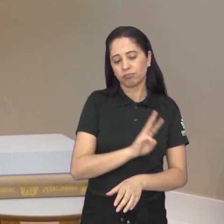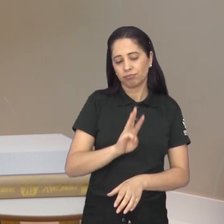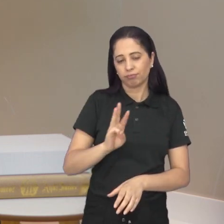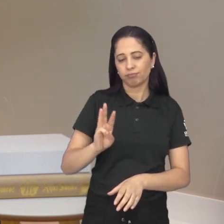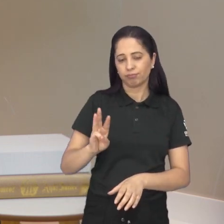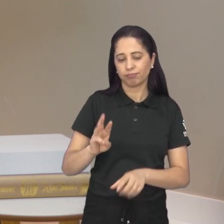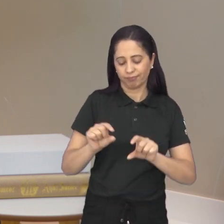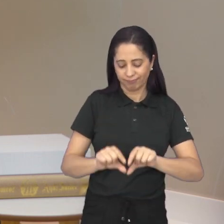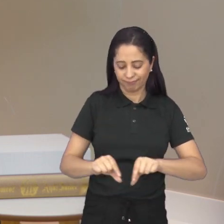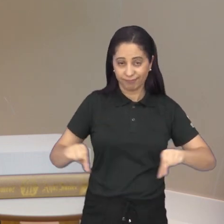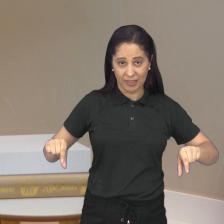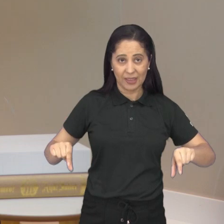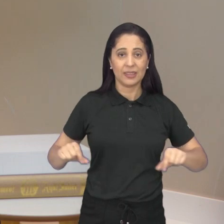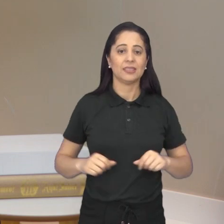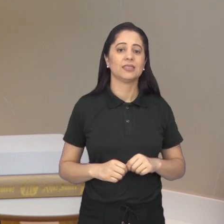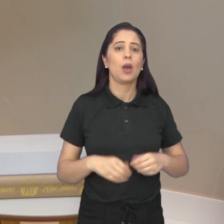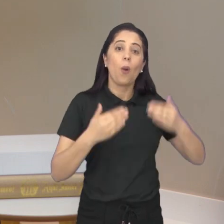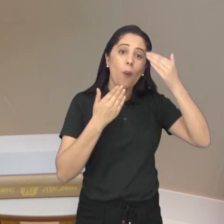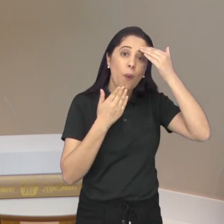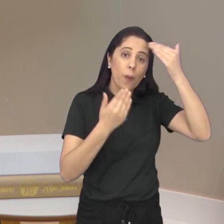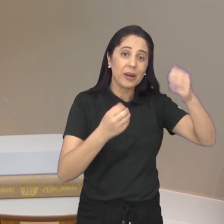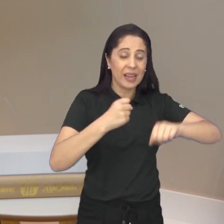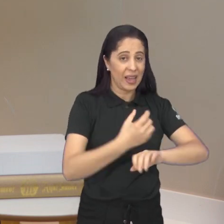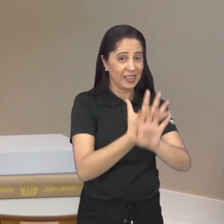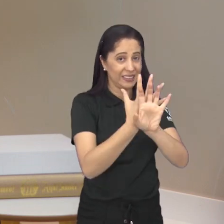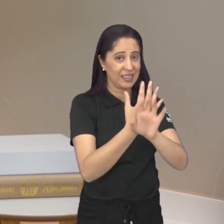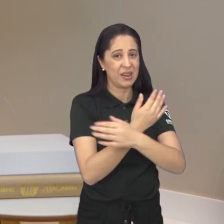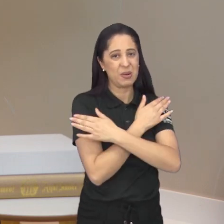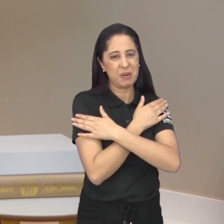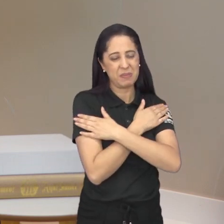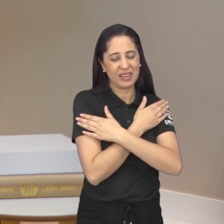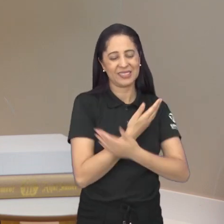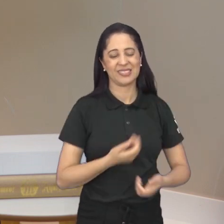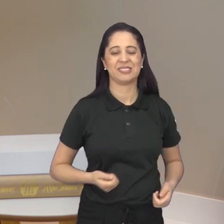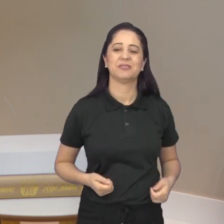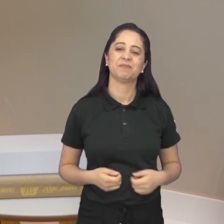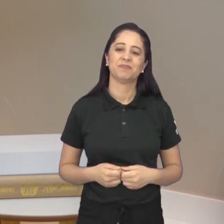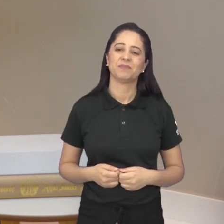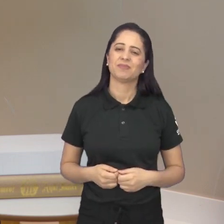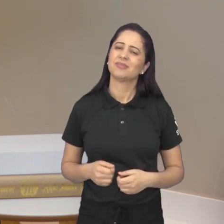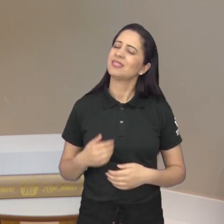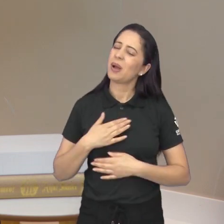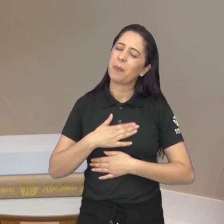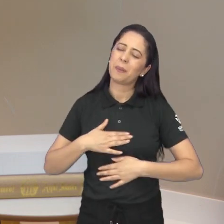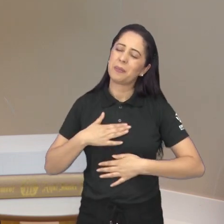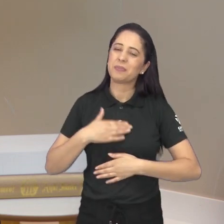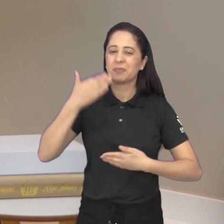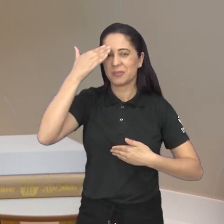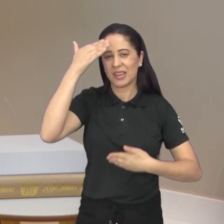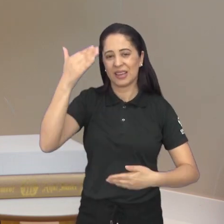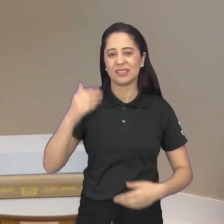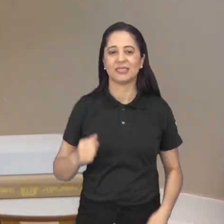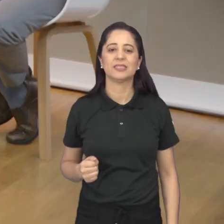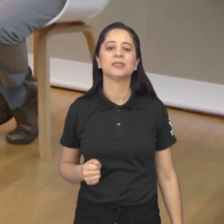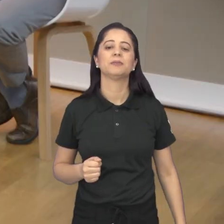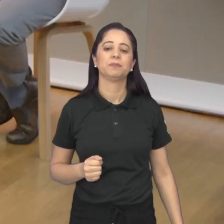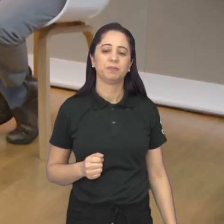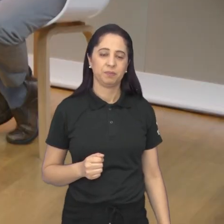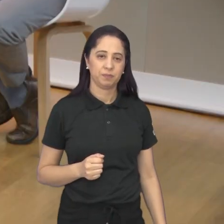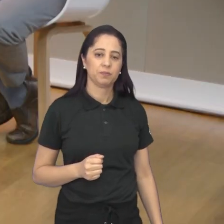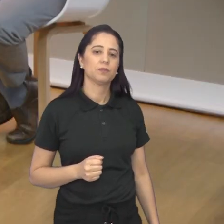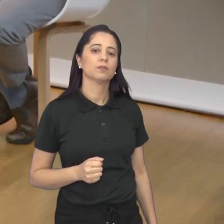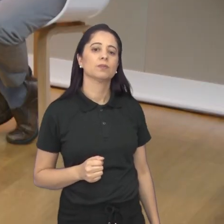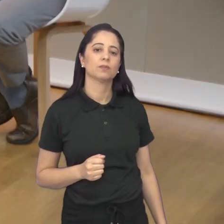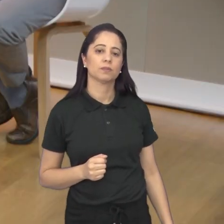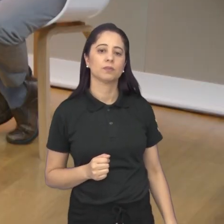pessoas conseguirem, né, encontrar vocês. Muito obrigada pela participação, um abraço. Imagina, um enorme prazer, obrigada.